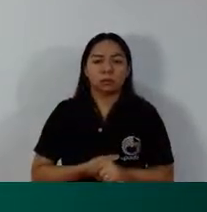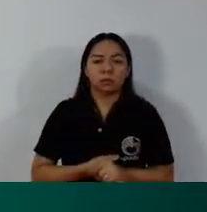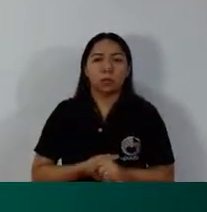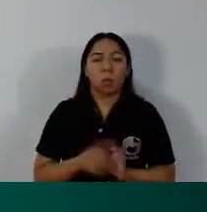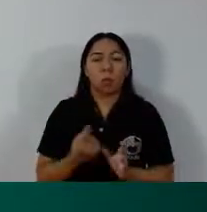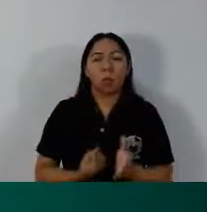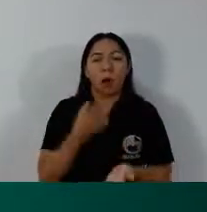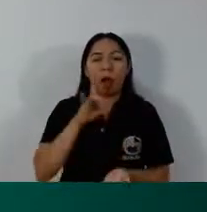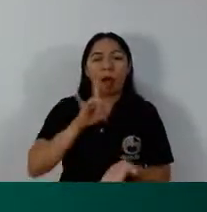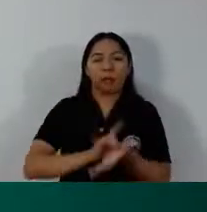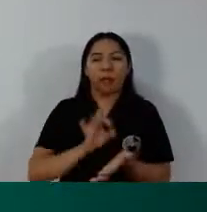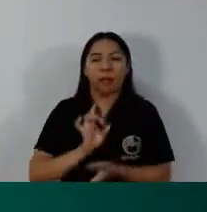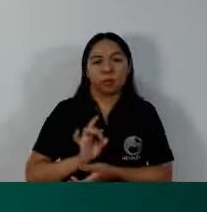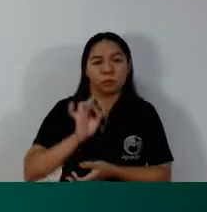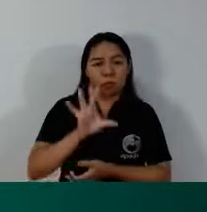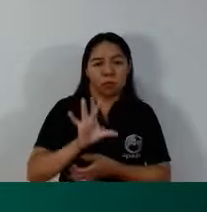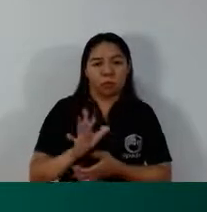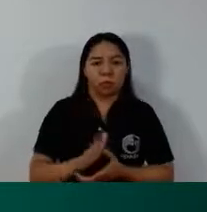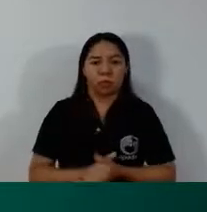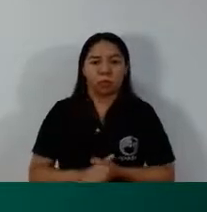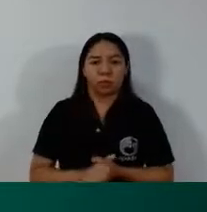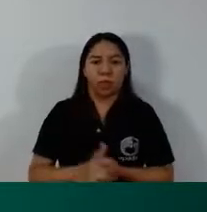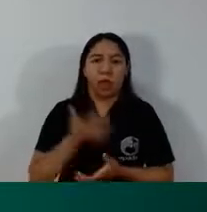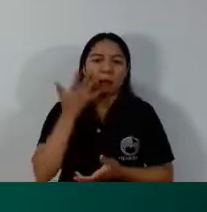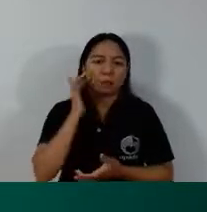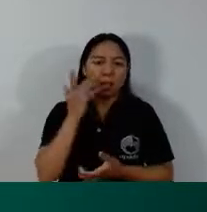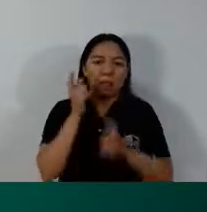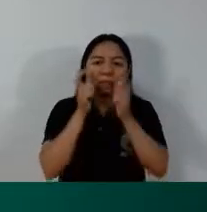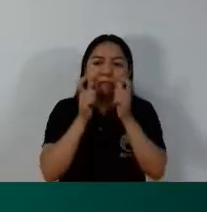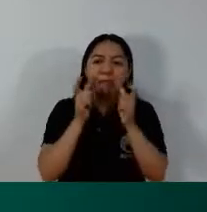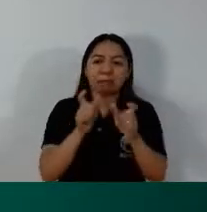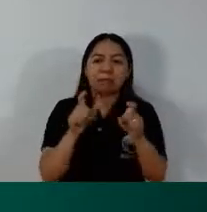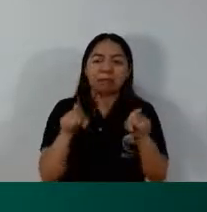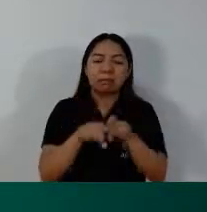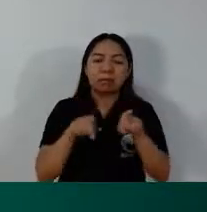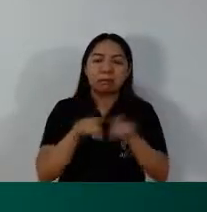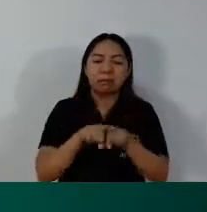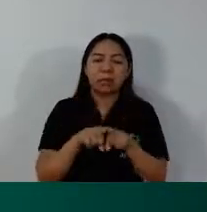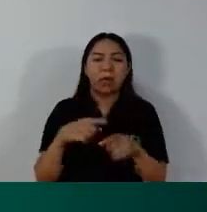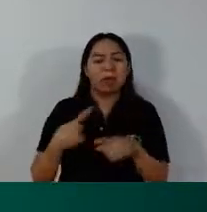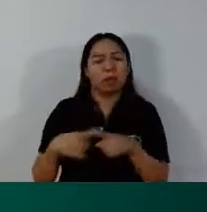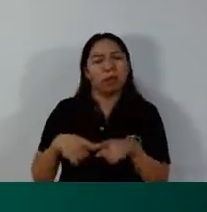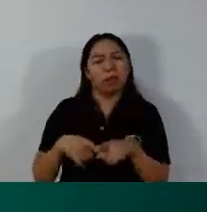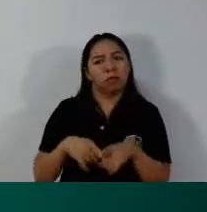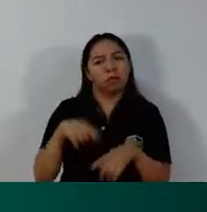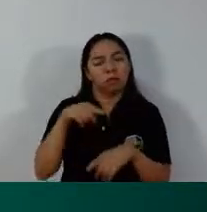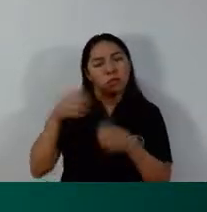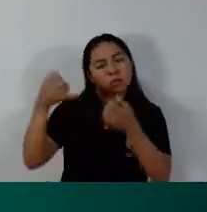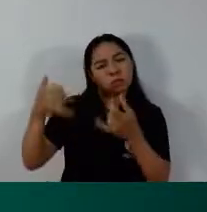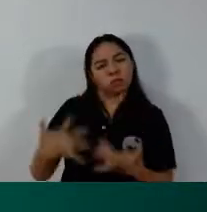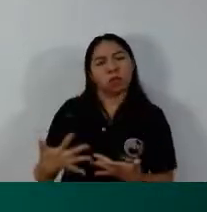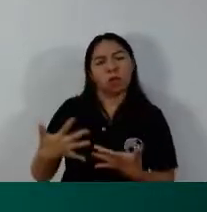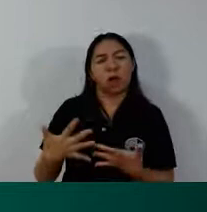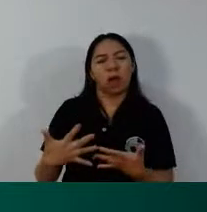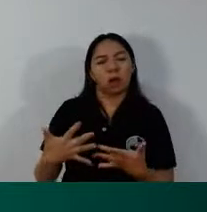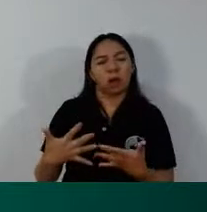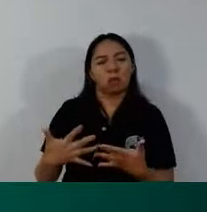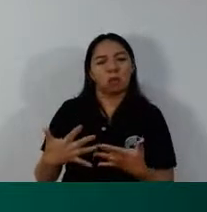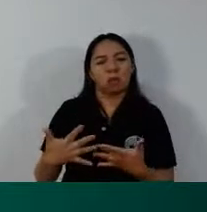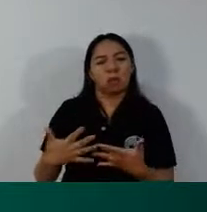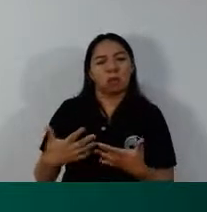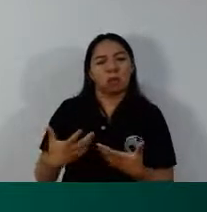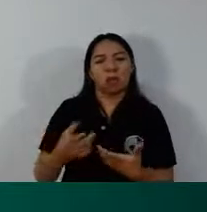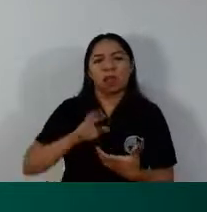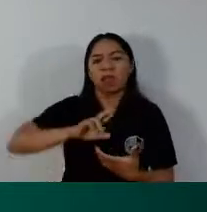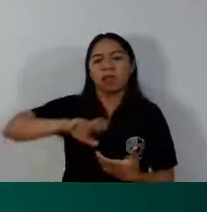só é achei muito interessante também e duro você falar da de não